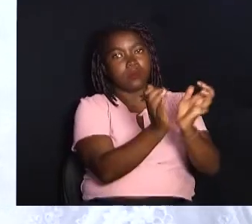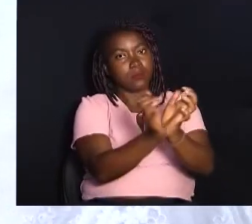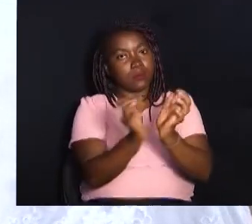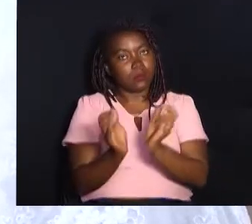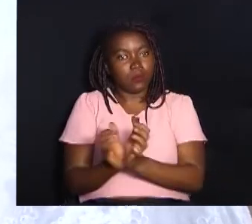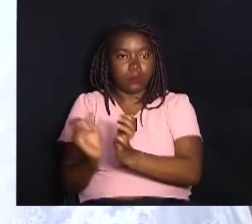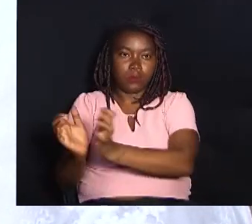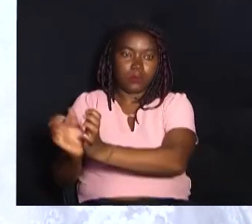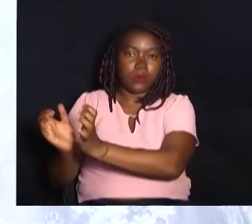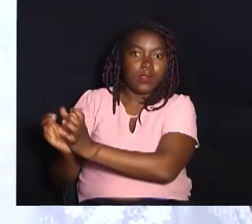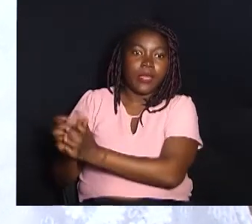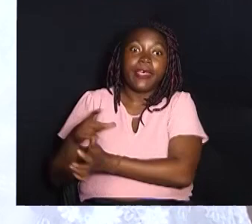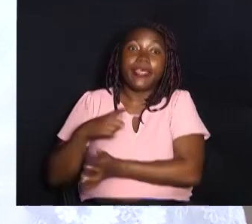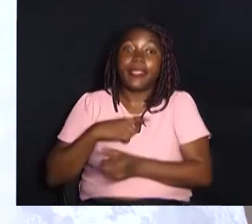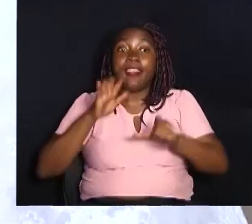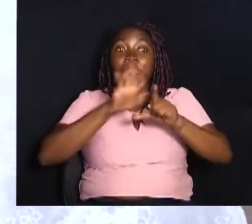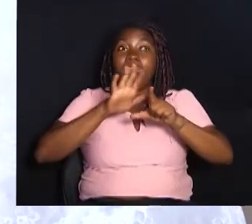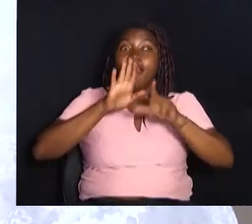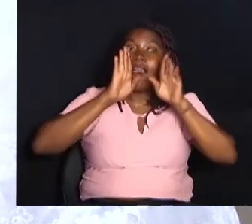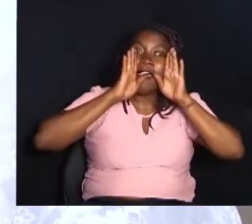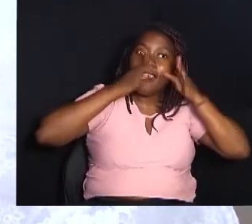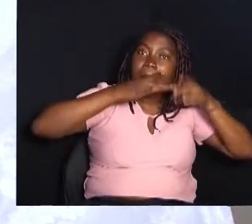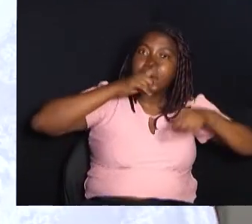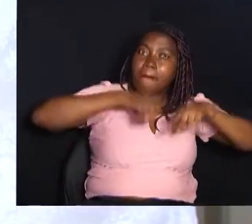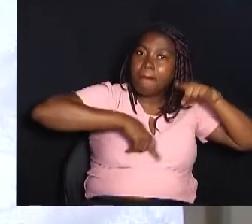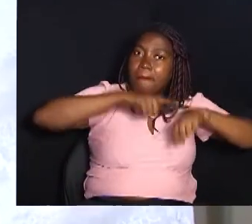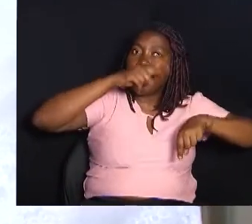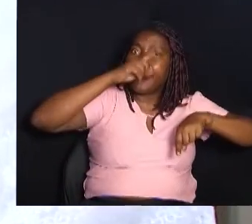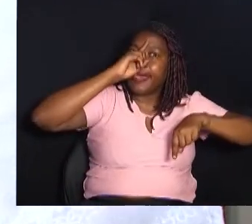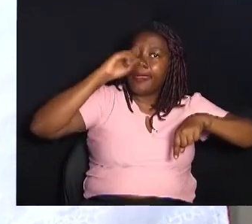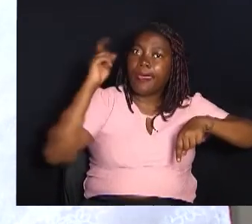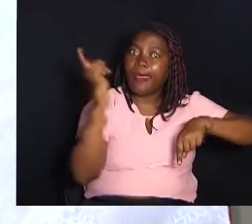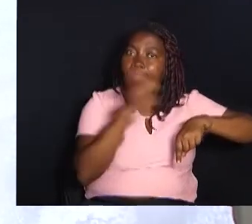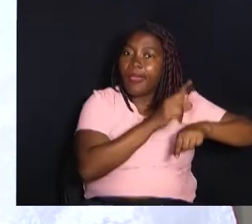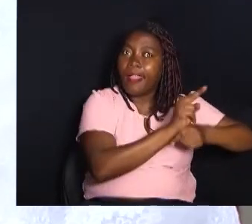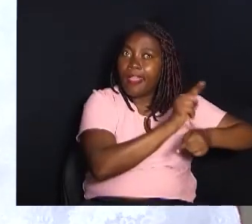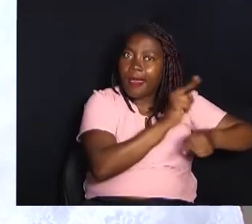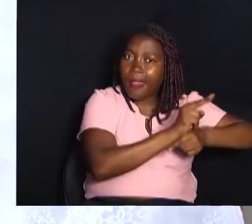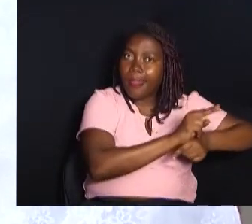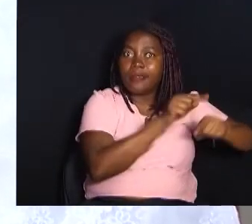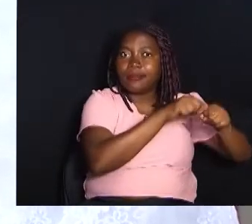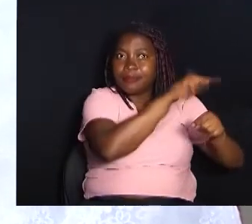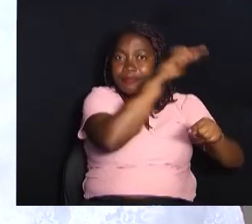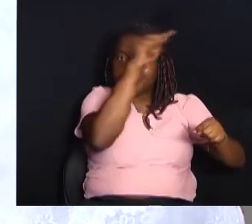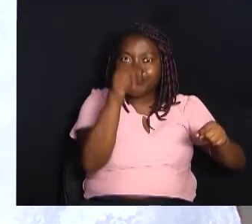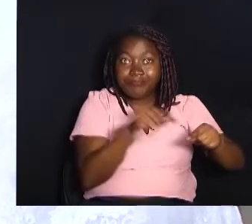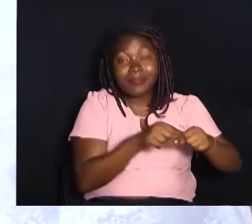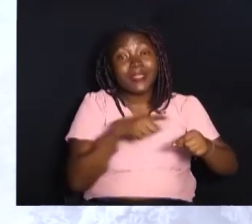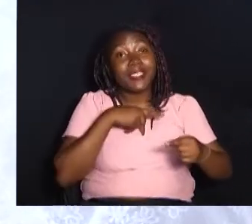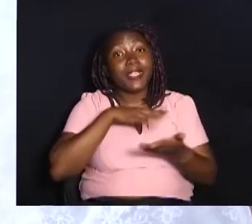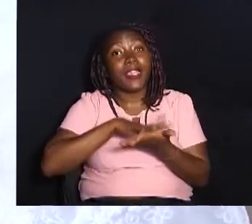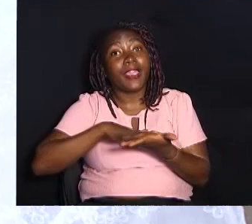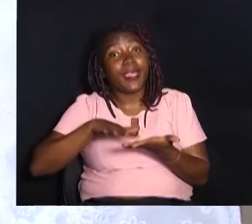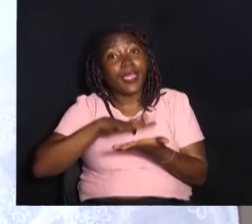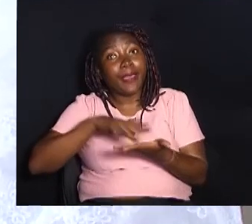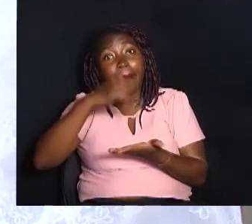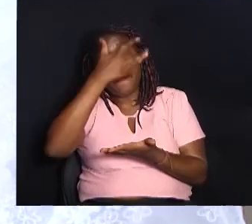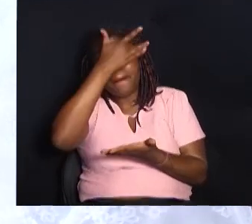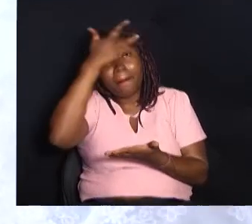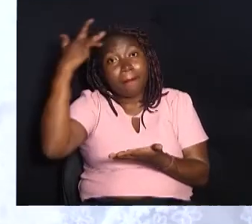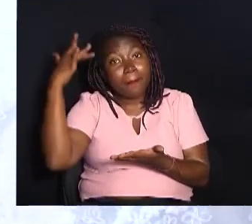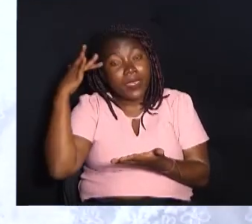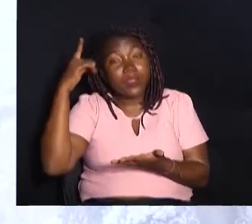que é setorizada, então a gente tem uma área específica em que o material vai para empréstimo, que é o setor circulante, a gente tem um setor que é